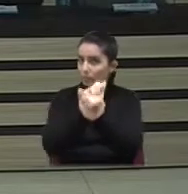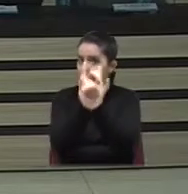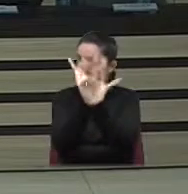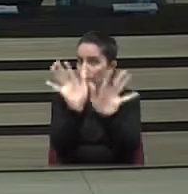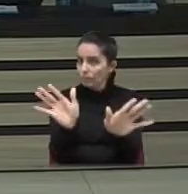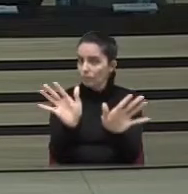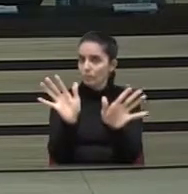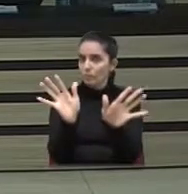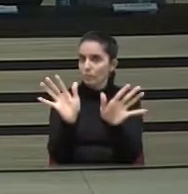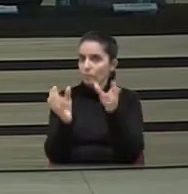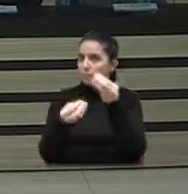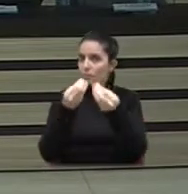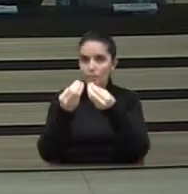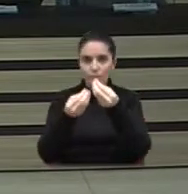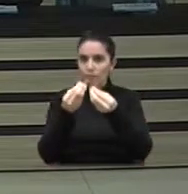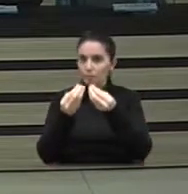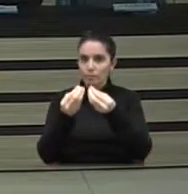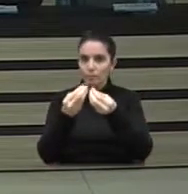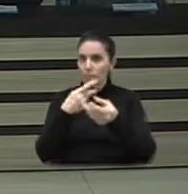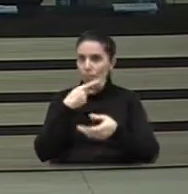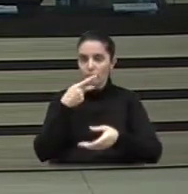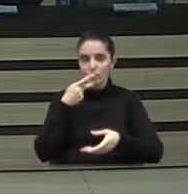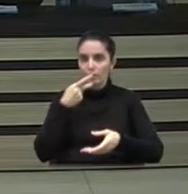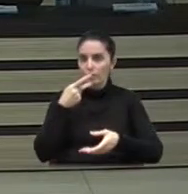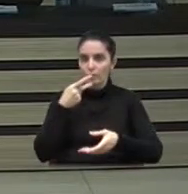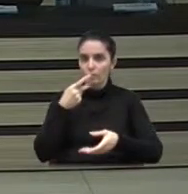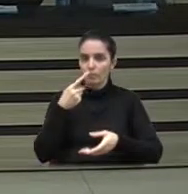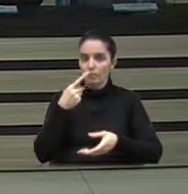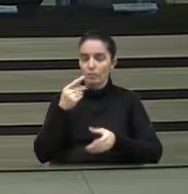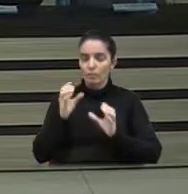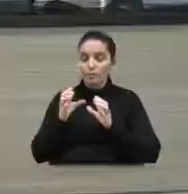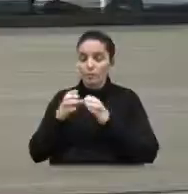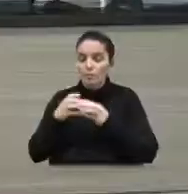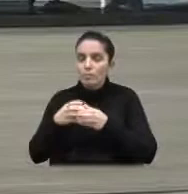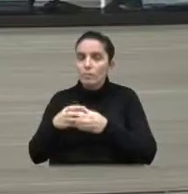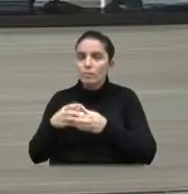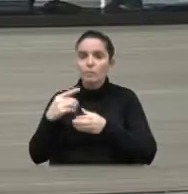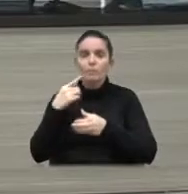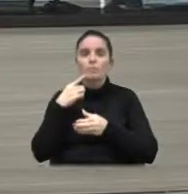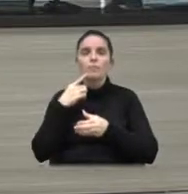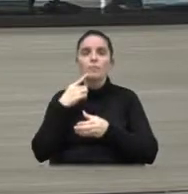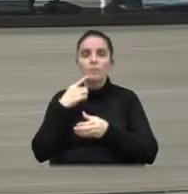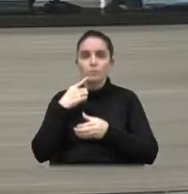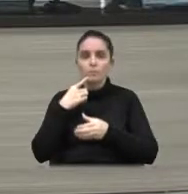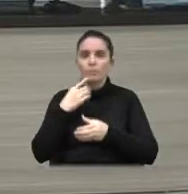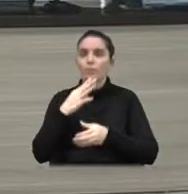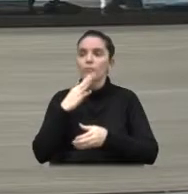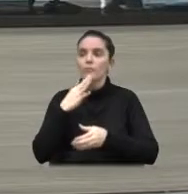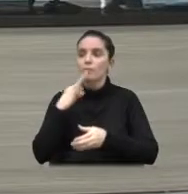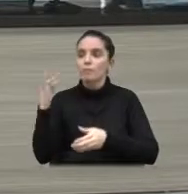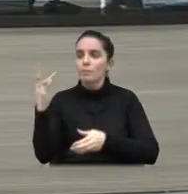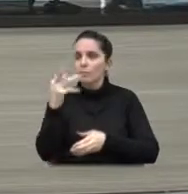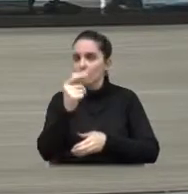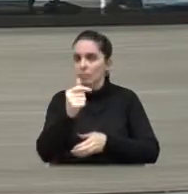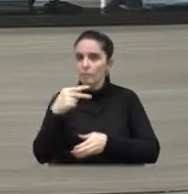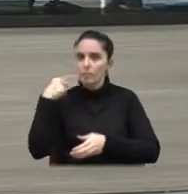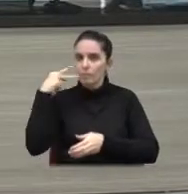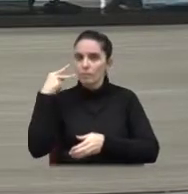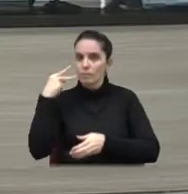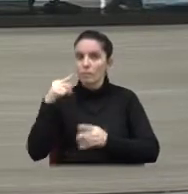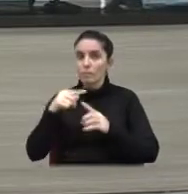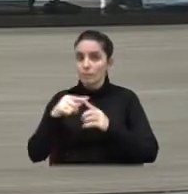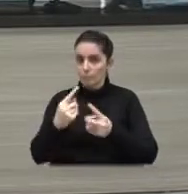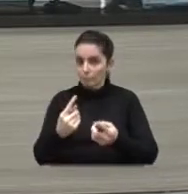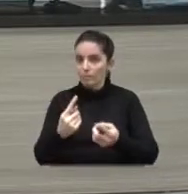também da comissão, o qual eu faço parte, e sei da integridade de todos os vereadores. Mas eu sei sim